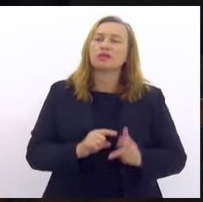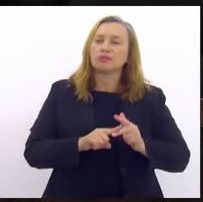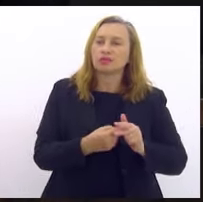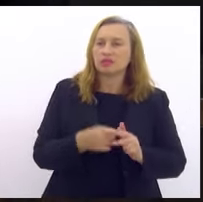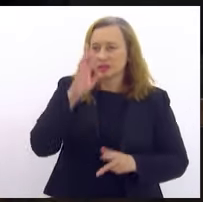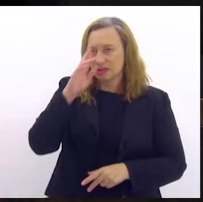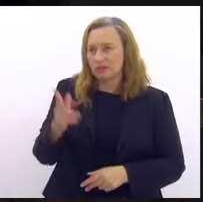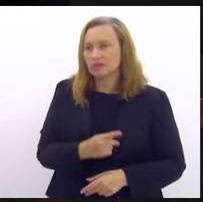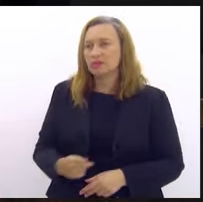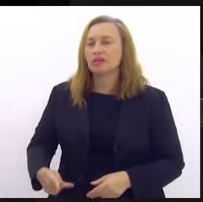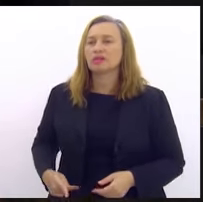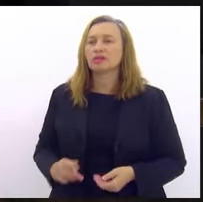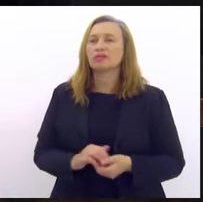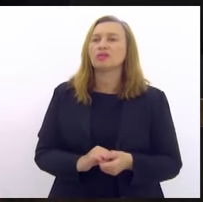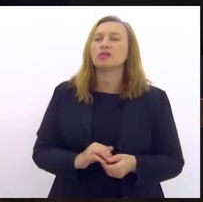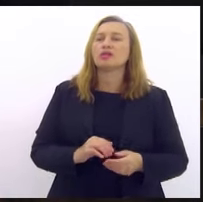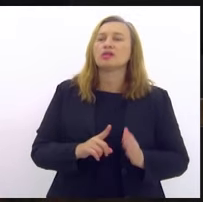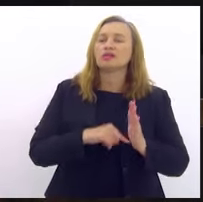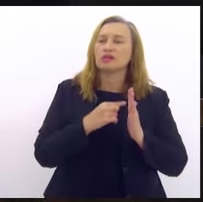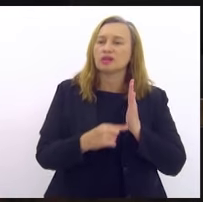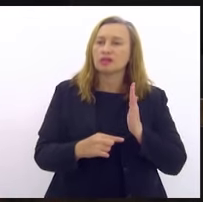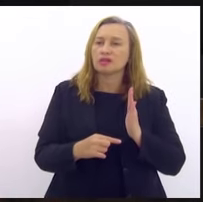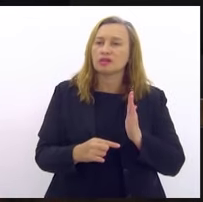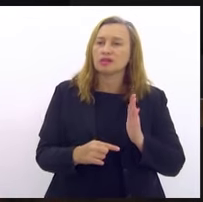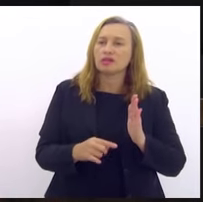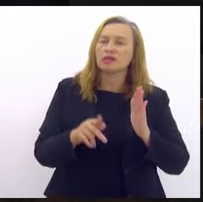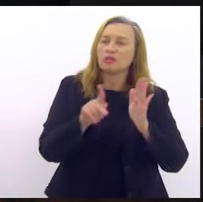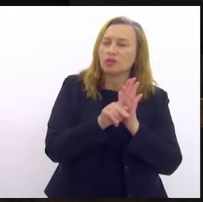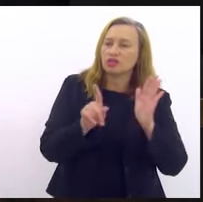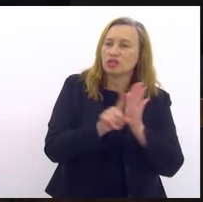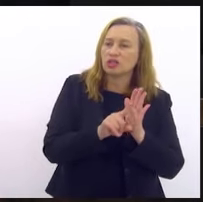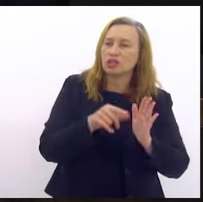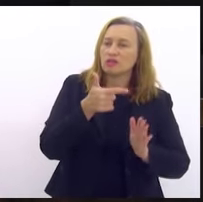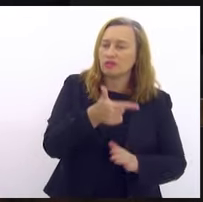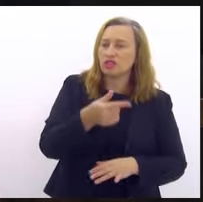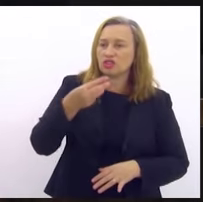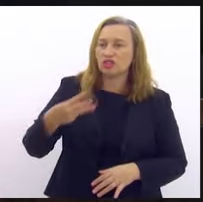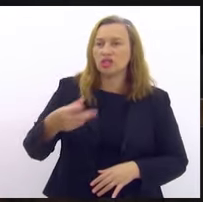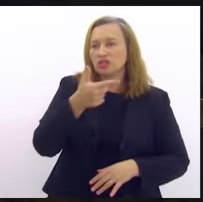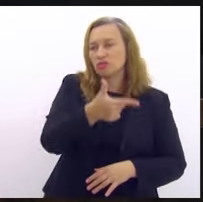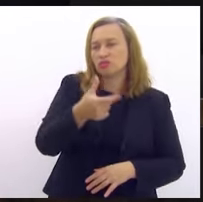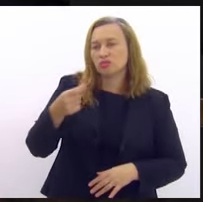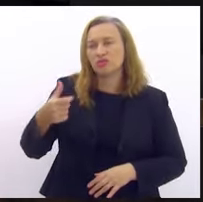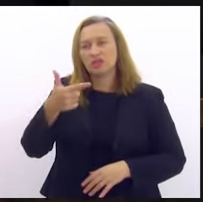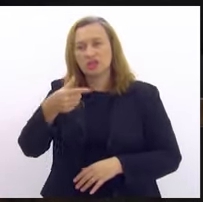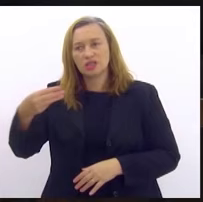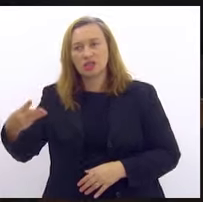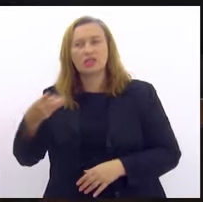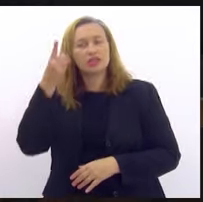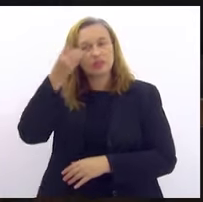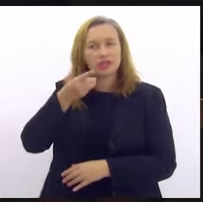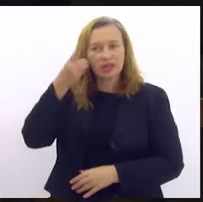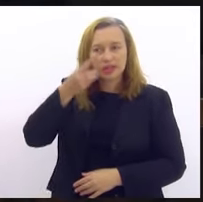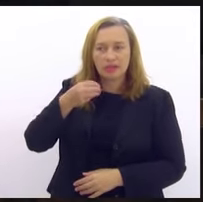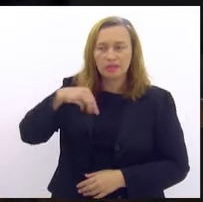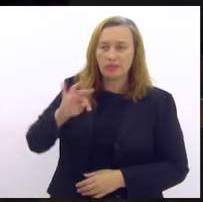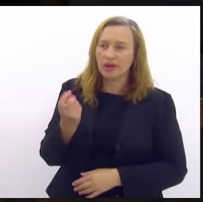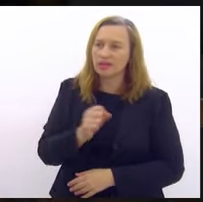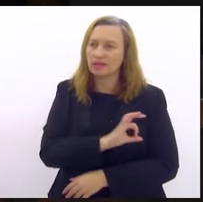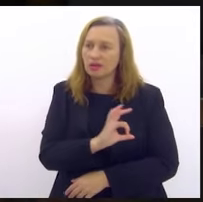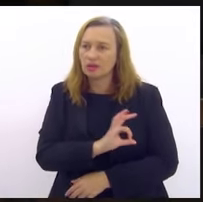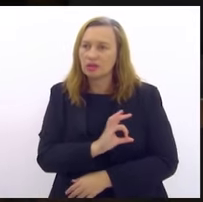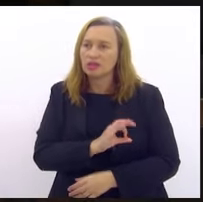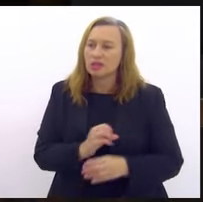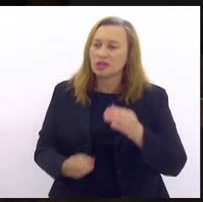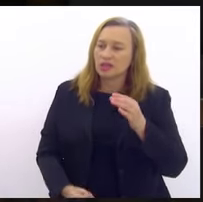manutenção, presidente. Veto parcial aposto ao projeto de lei 23/2023, de autoria da deputada Marta Rocha, que dispõe sobre